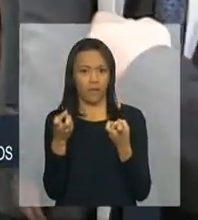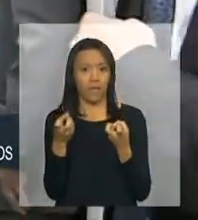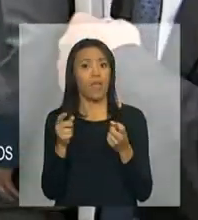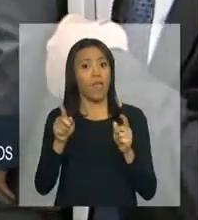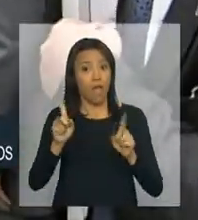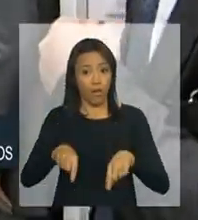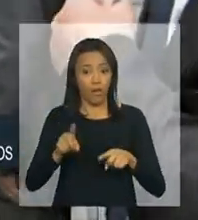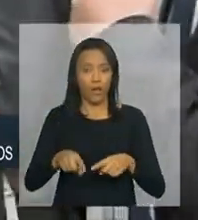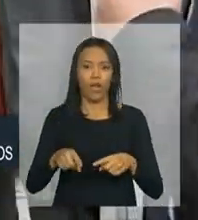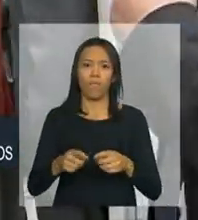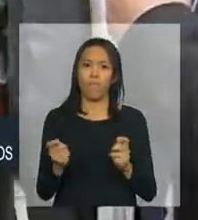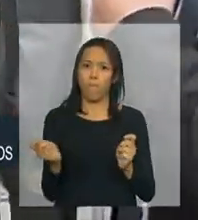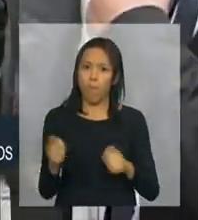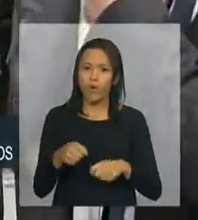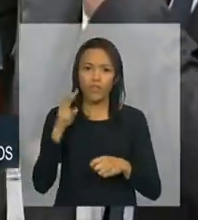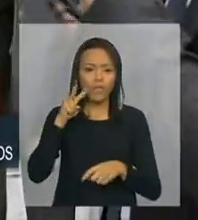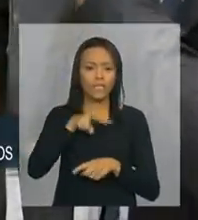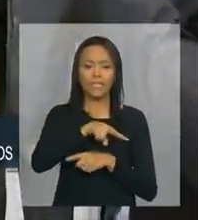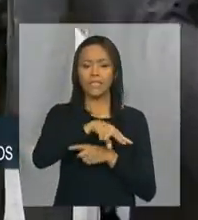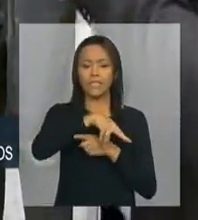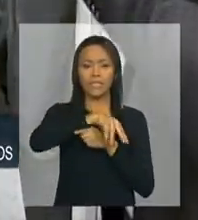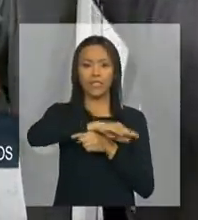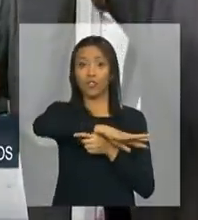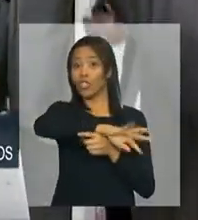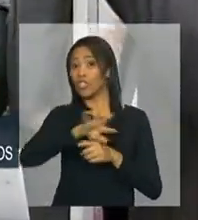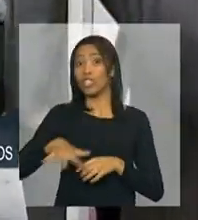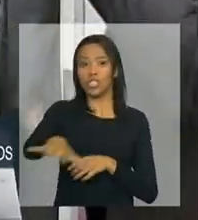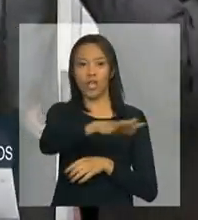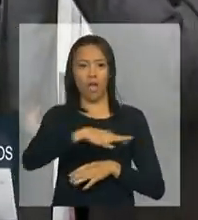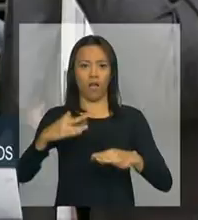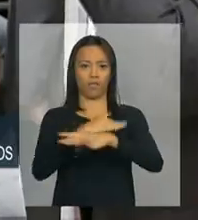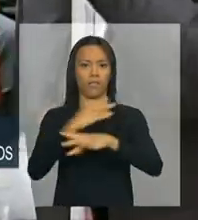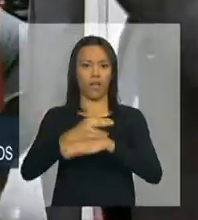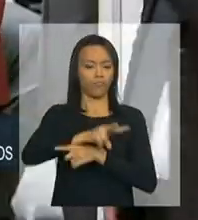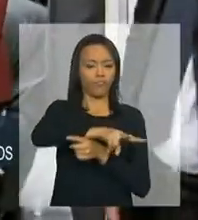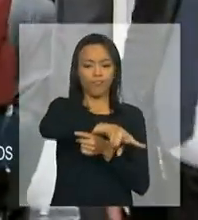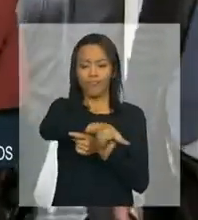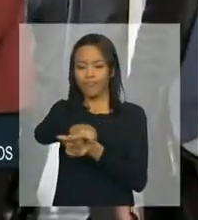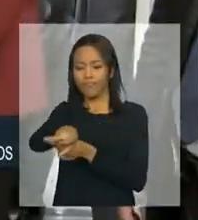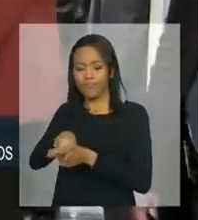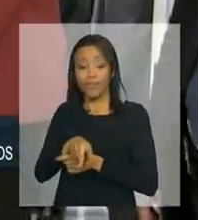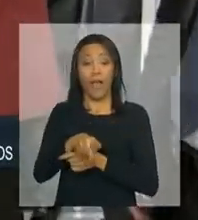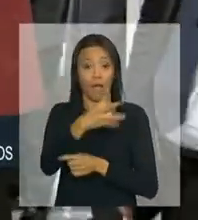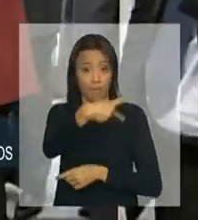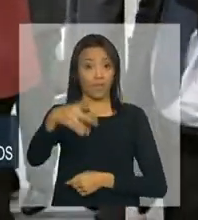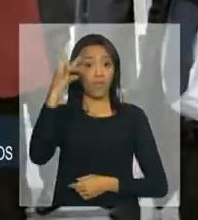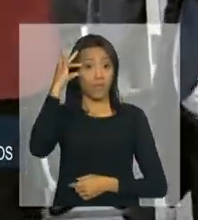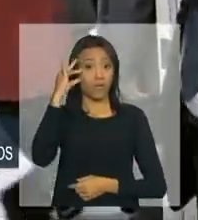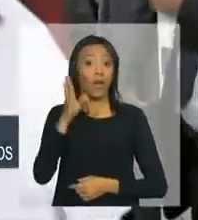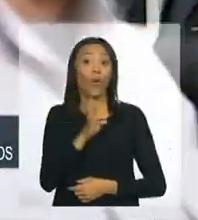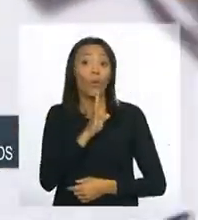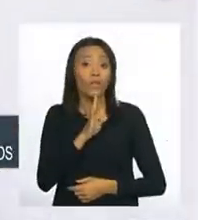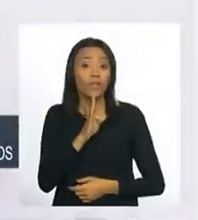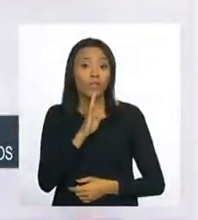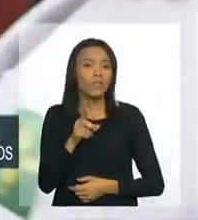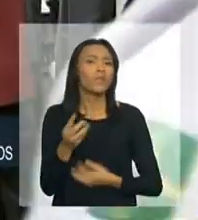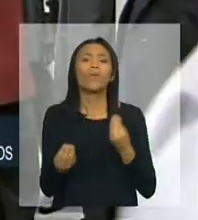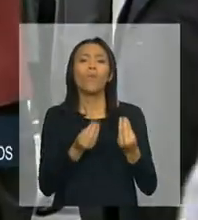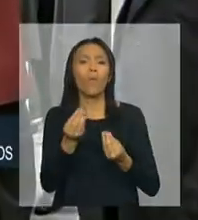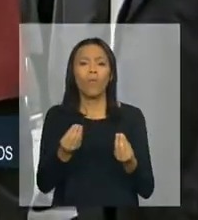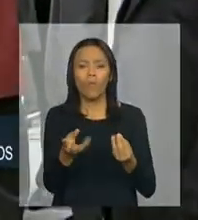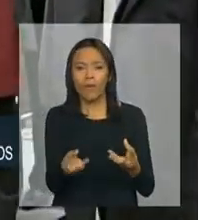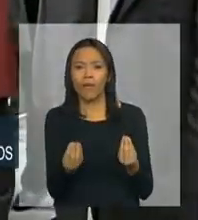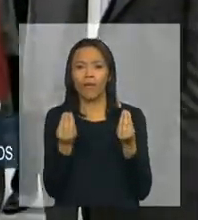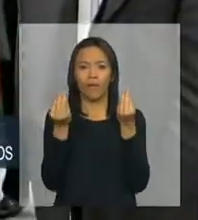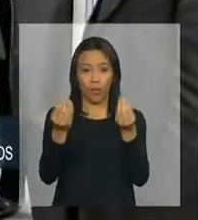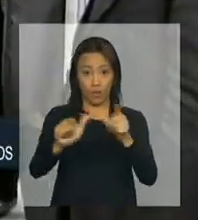acompanhamento geral da cidade a presidenta Dilma Rousseff está dentro da unidade móvel está conhecendo essa unidade que está